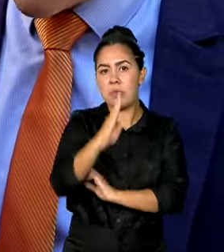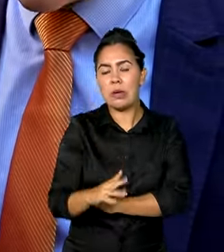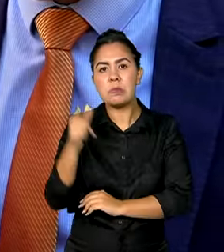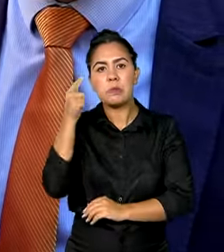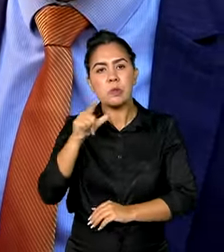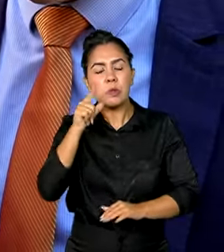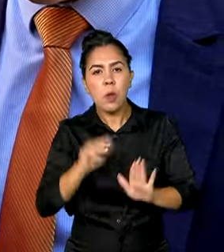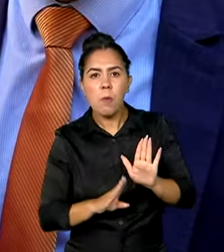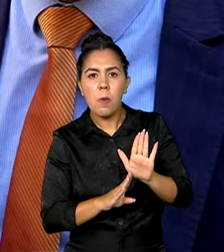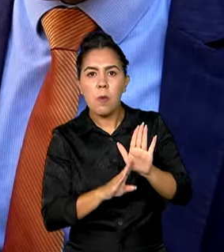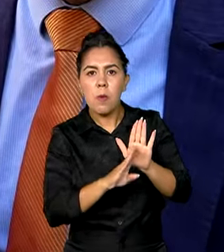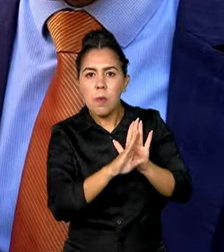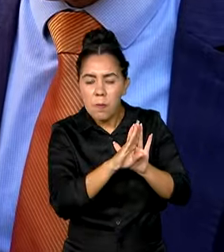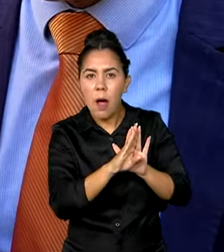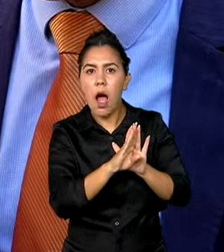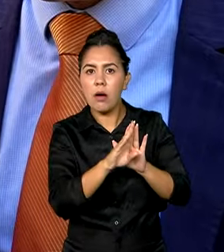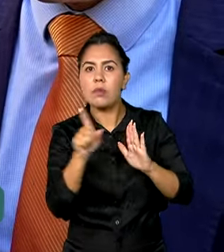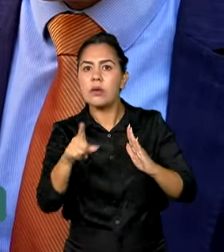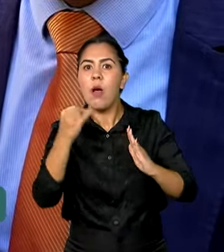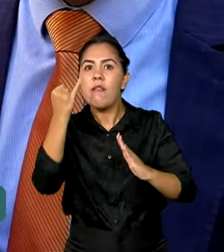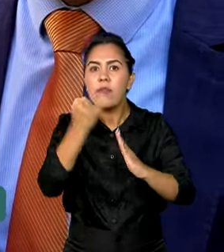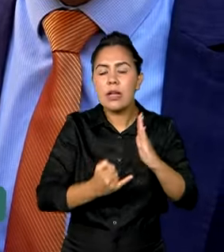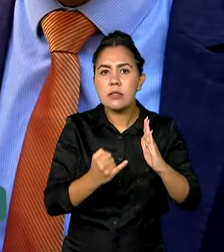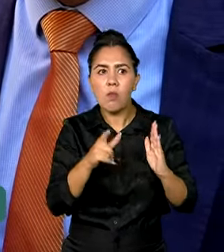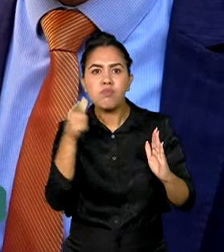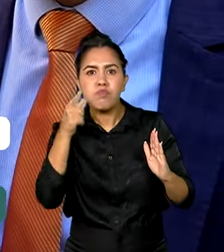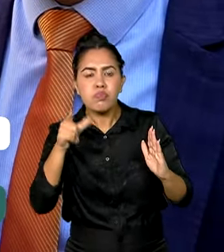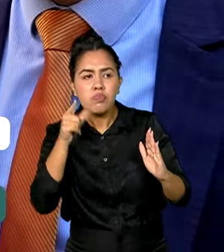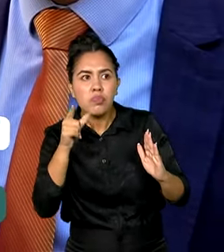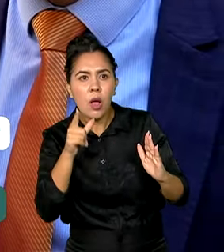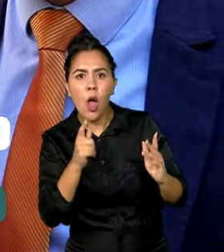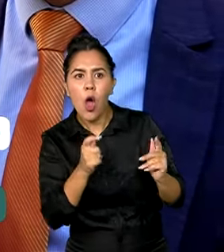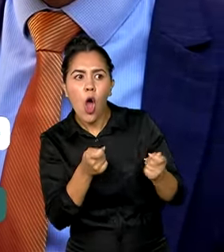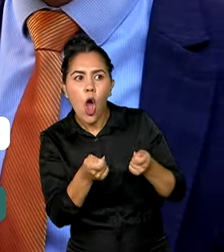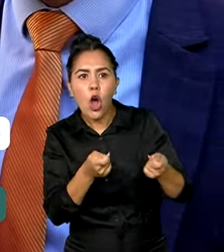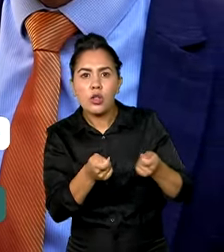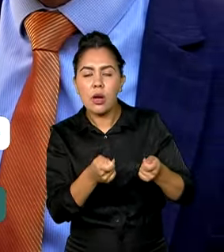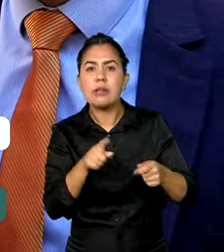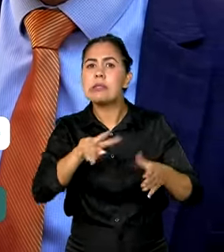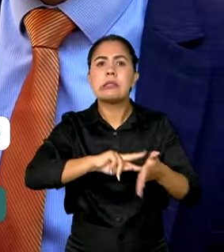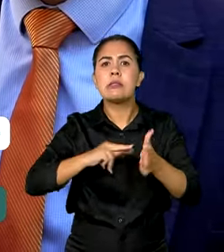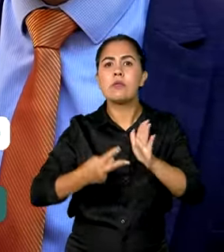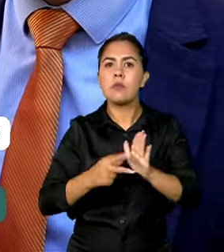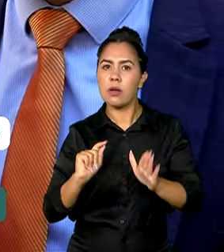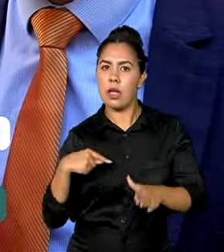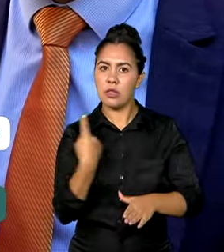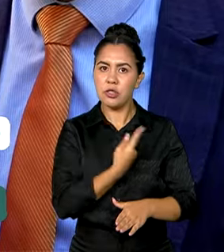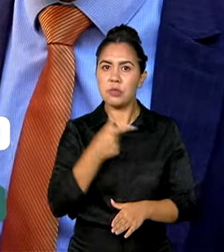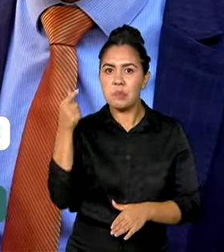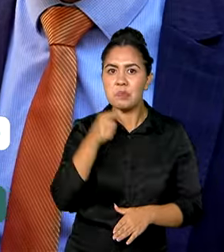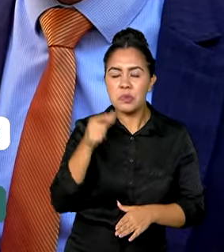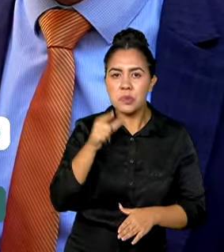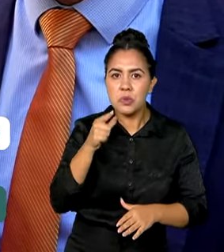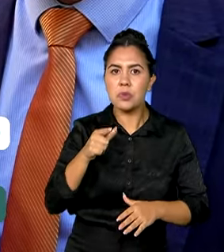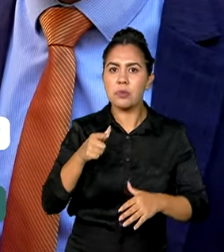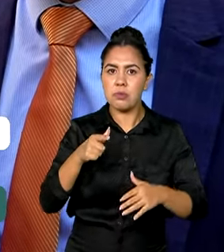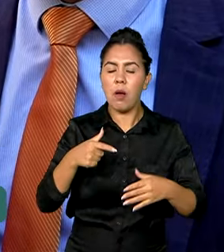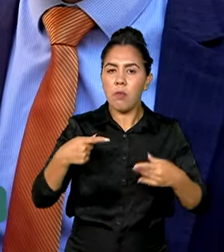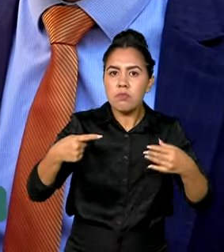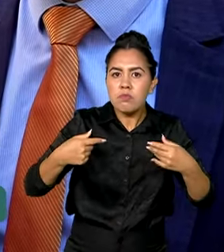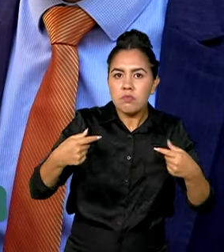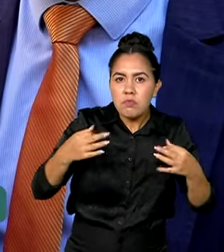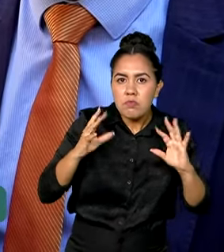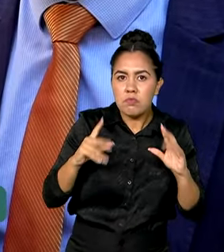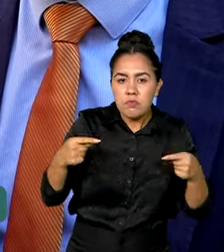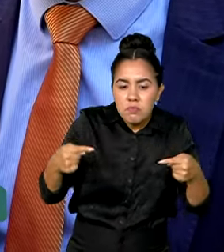relativamente controlada, é sinal de que nós temos um potencial de crescimento sustentável, que não é uma coisa, né, que vai acontecer